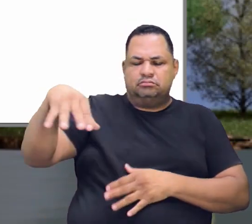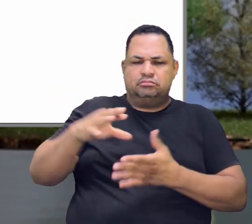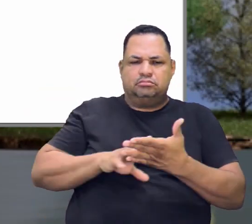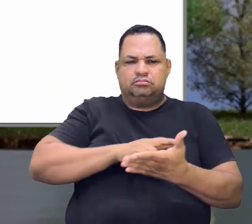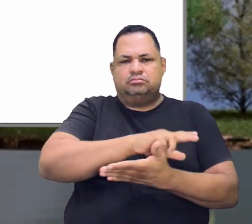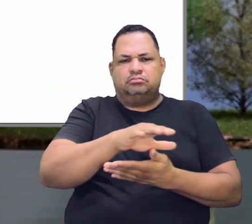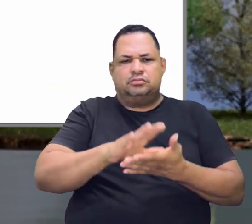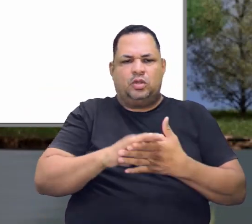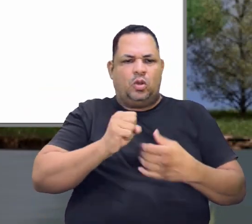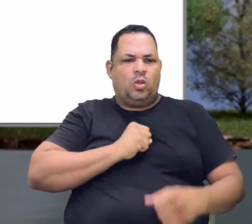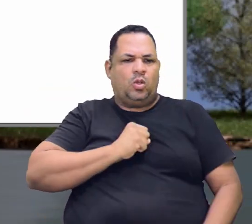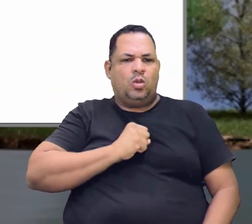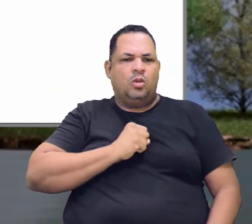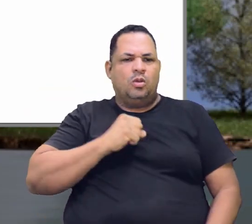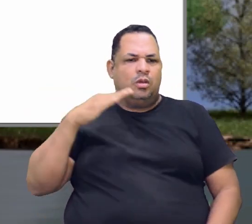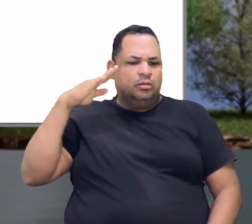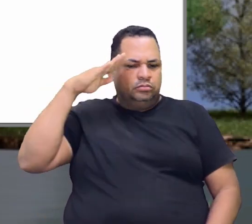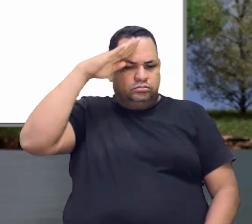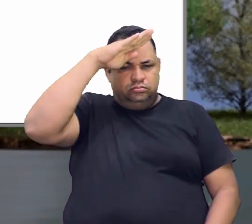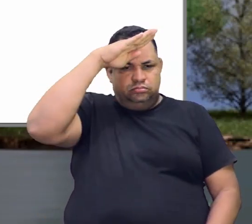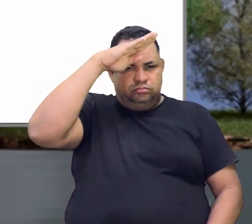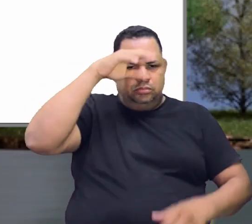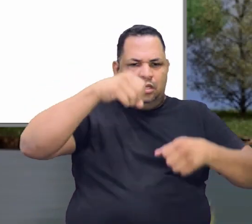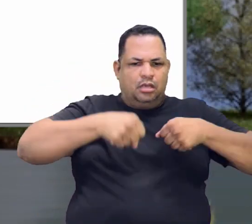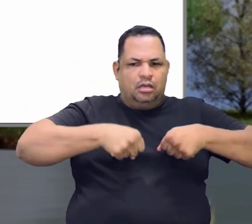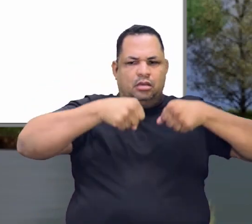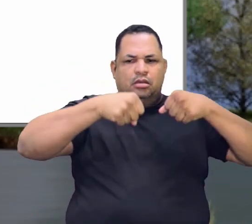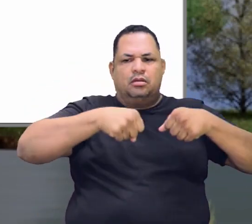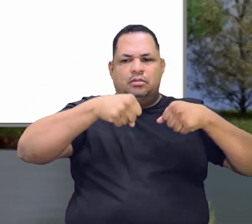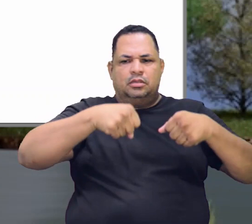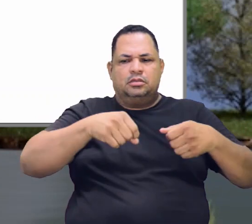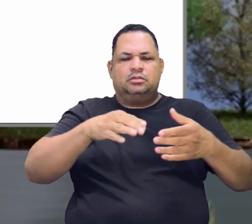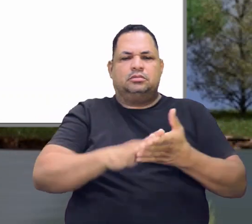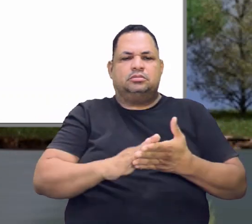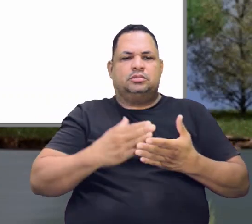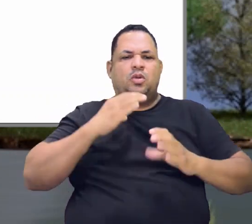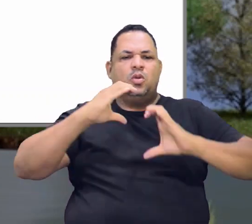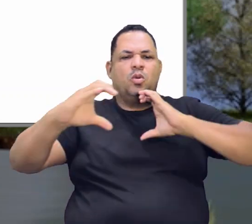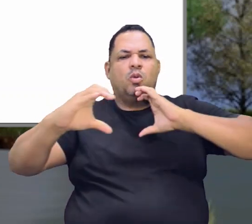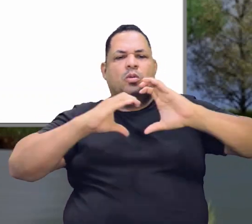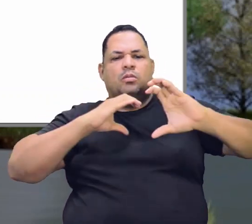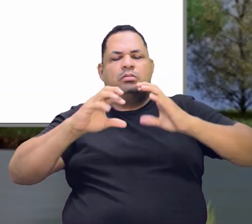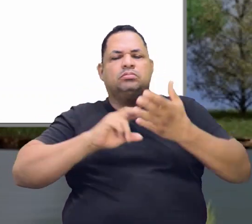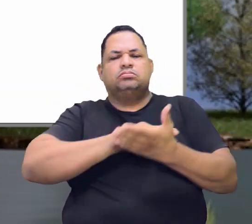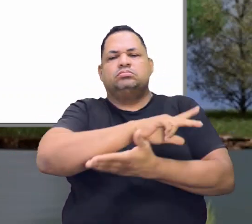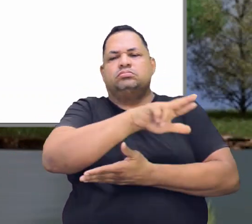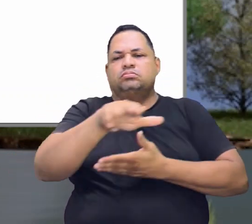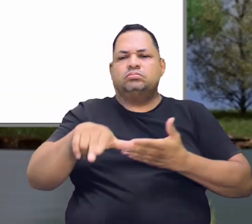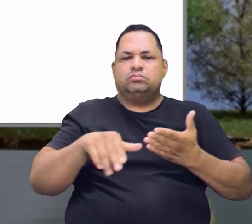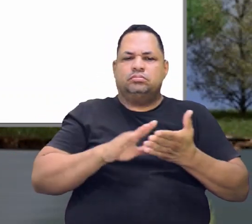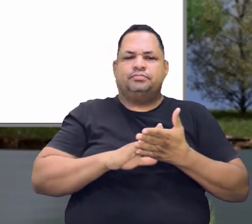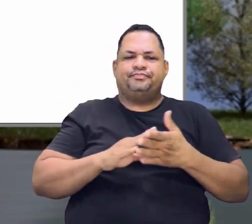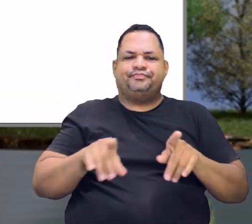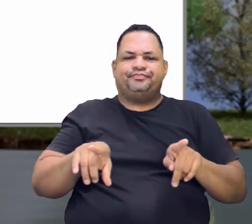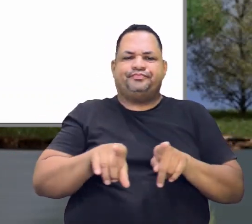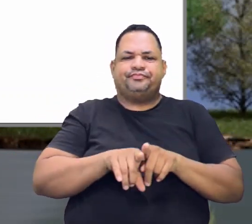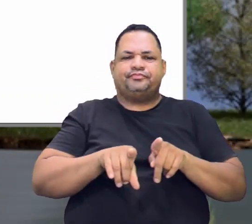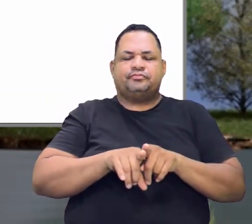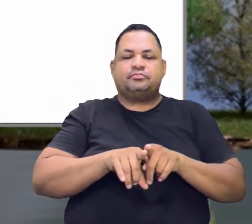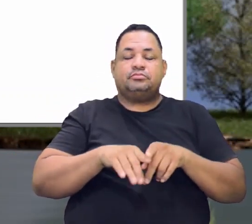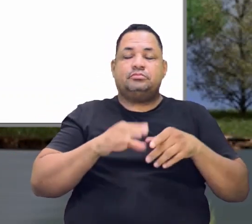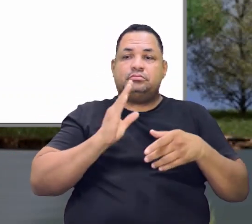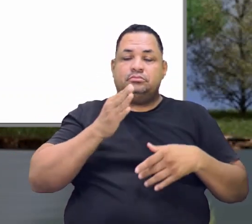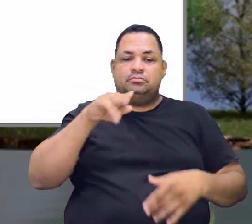do exército. Infantaria, cavalaria, artilharia, comunicação e etc. Então,